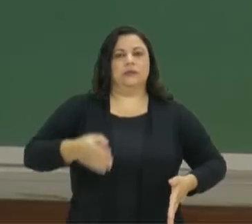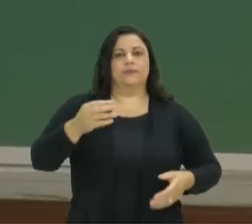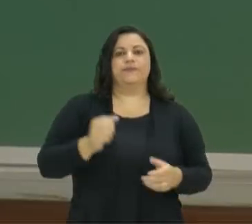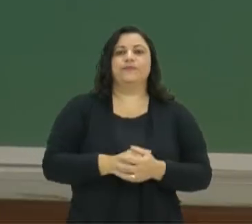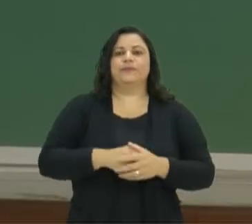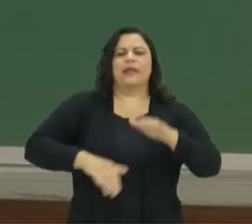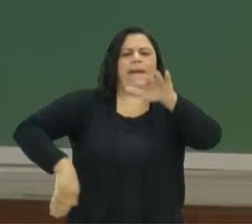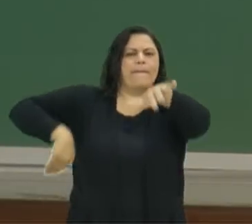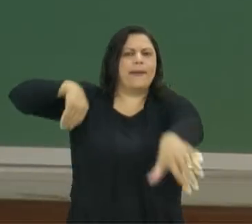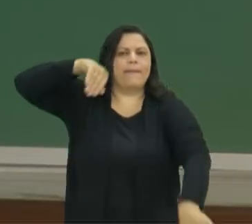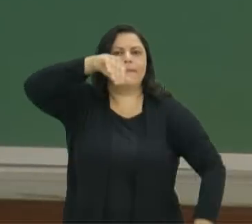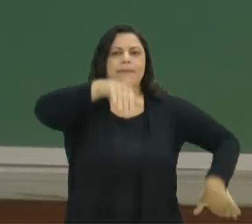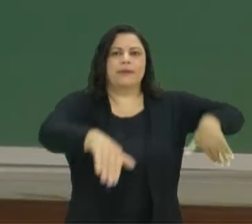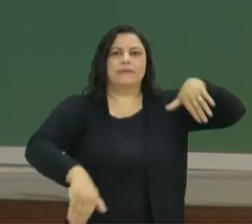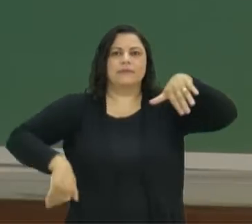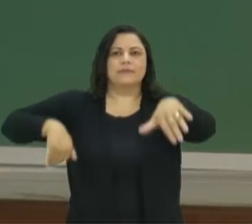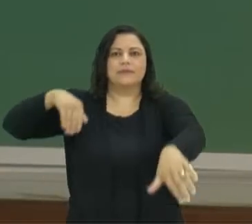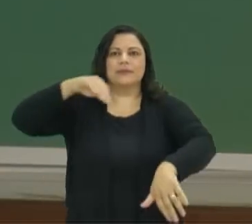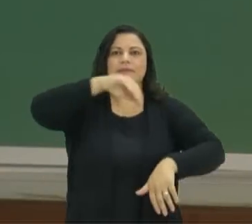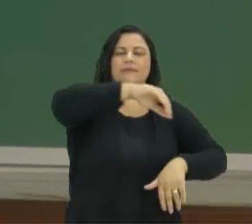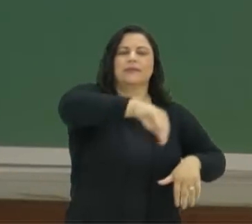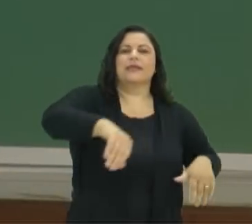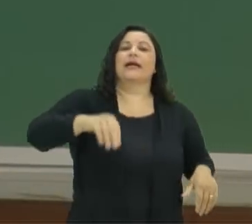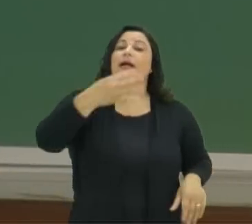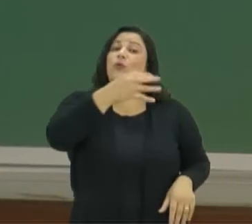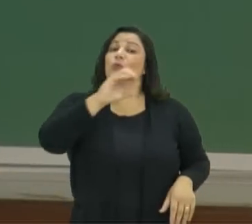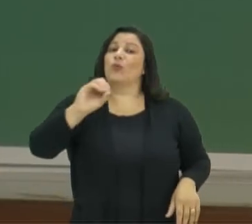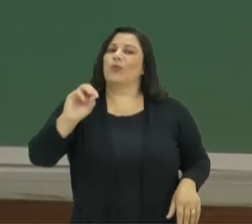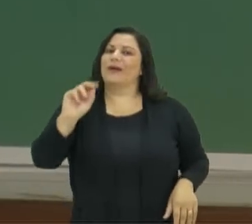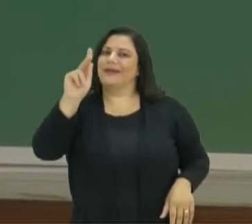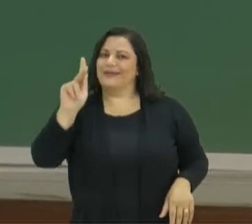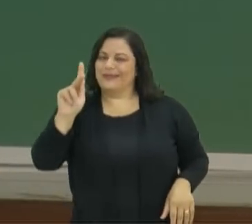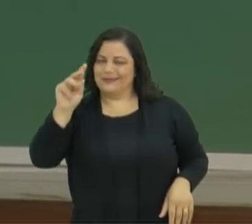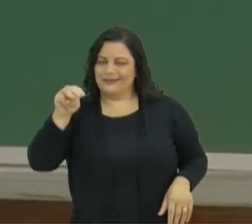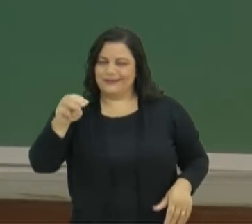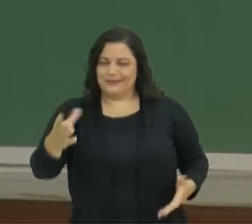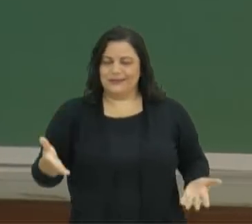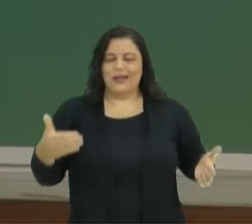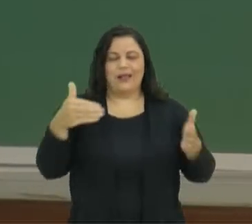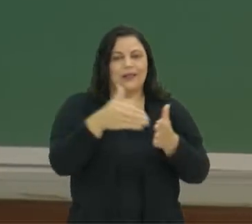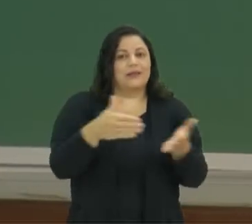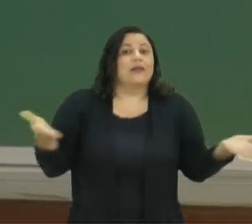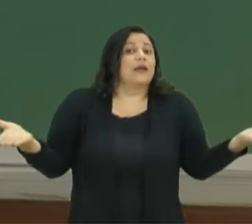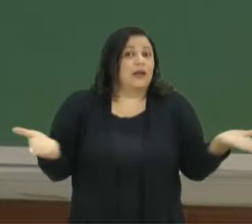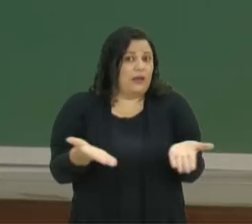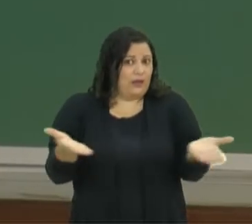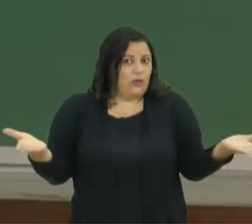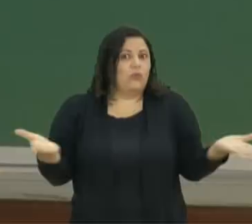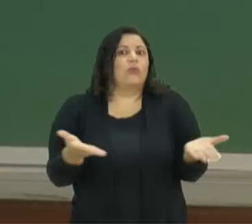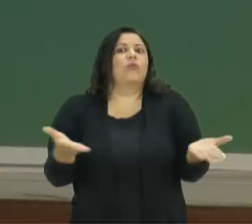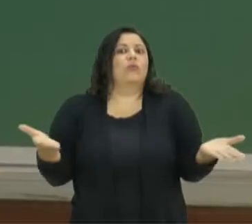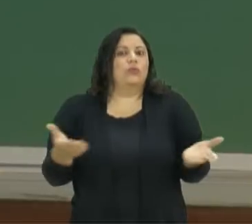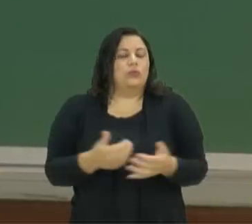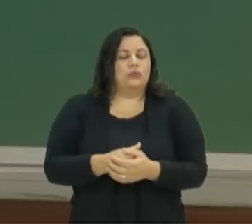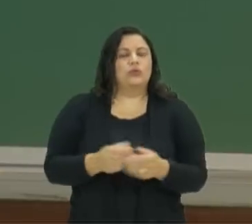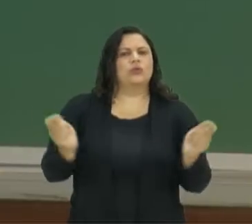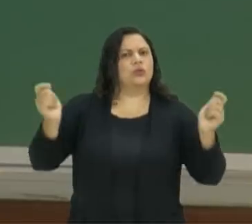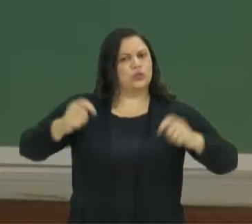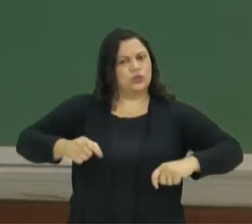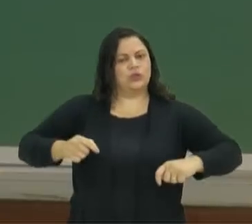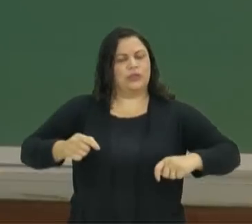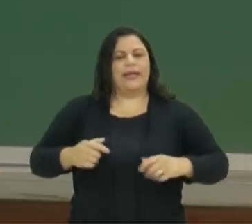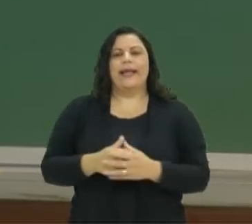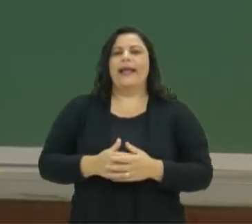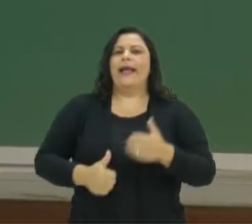a nado de 40 quilômetros. Até hoje, a travessia do Canal da Mancha é uma das